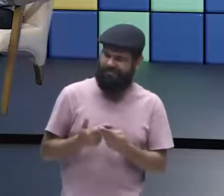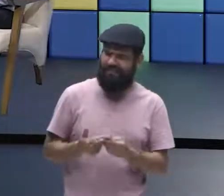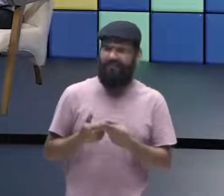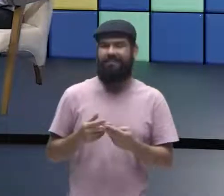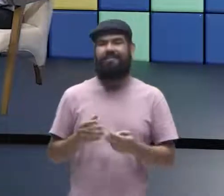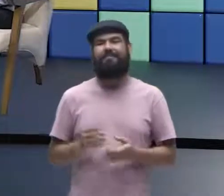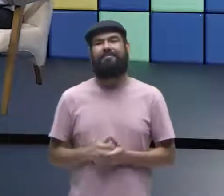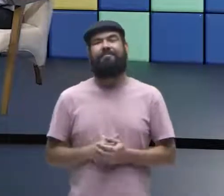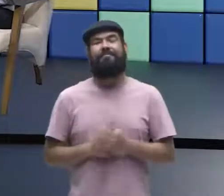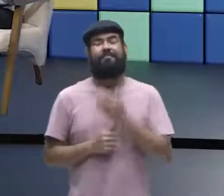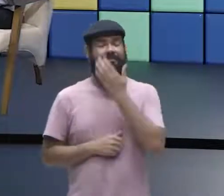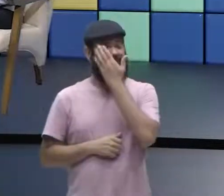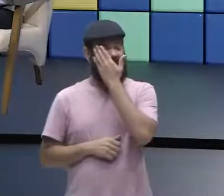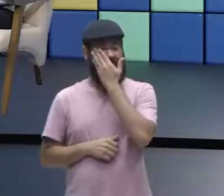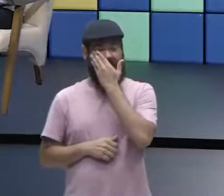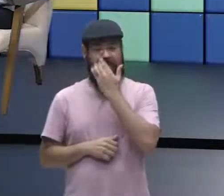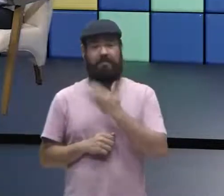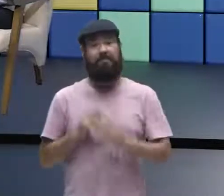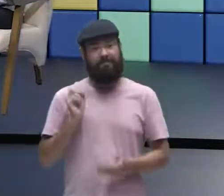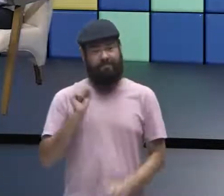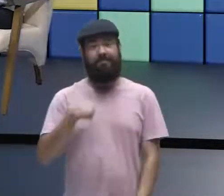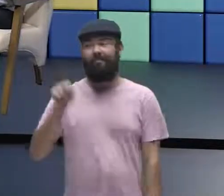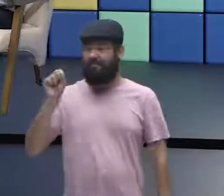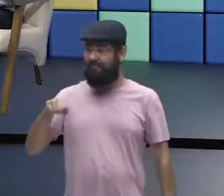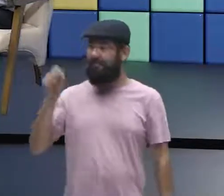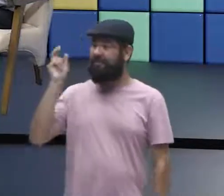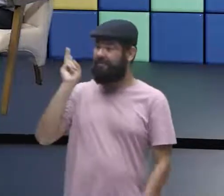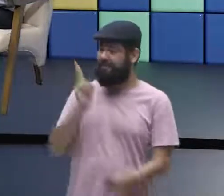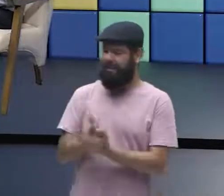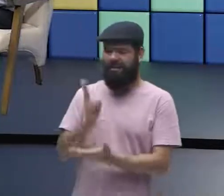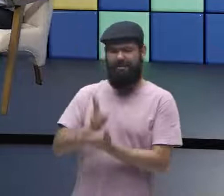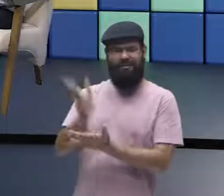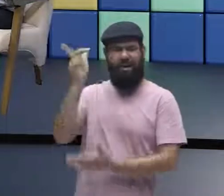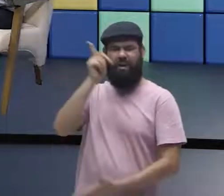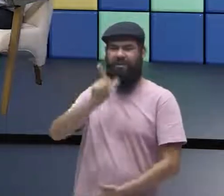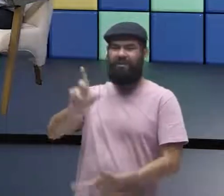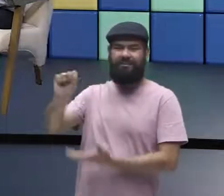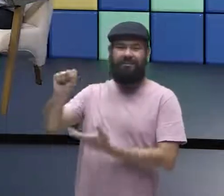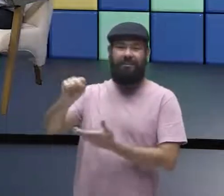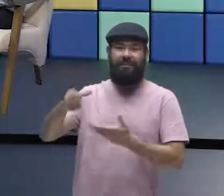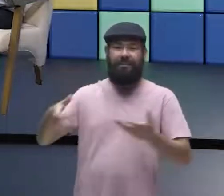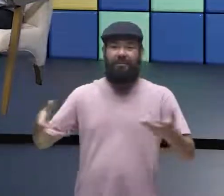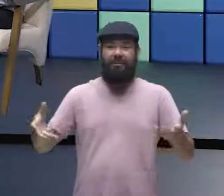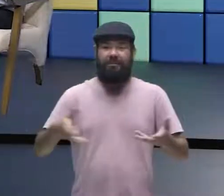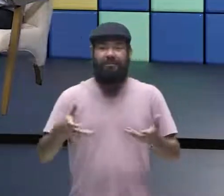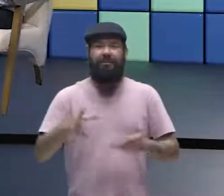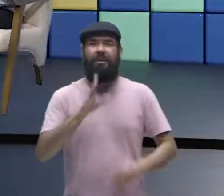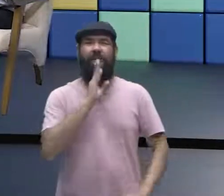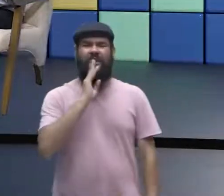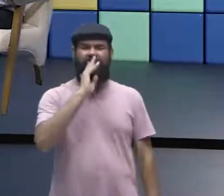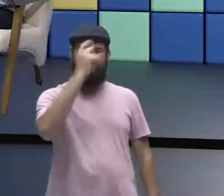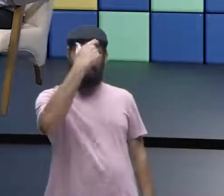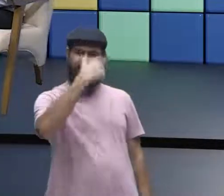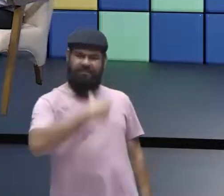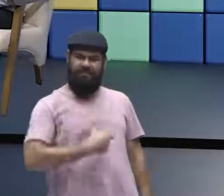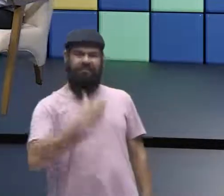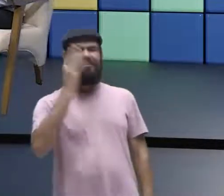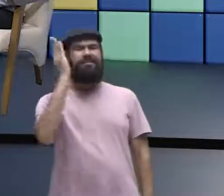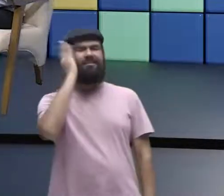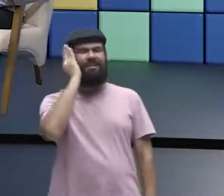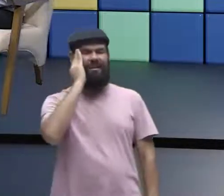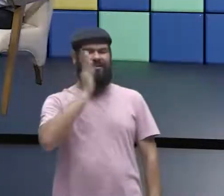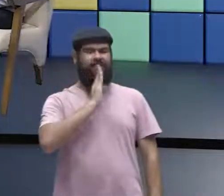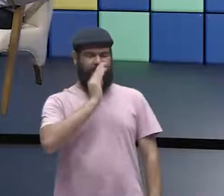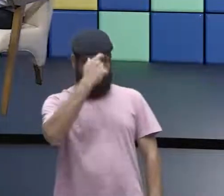cada dia, não é mesmo? Sim, cada dia é uma vitória, uma conquista, né? E aí a gente se reconhecendo, a gente vai saber lidar